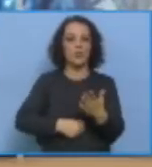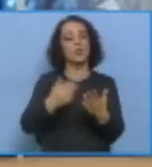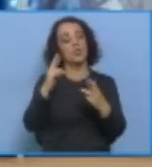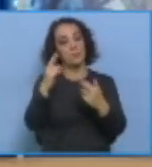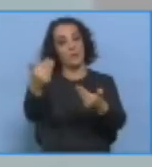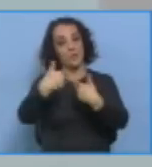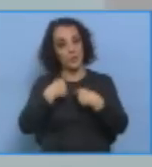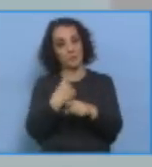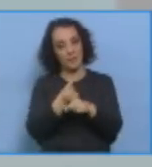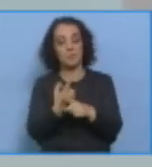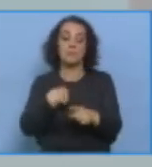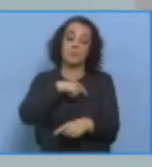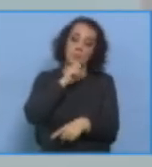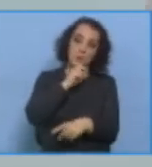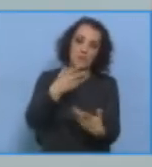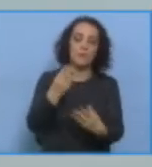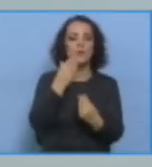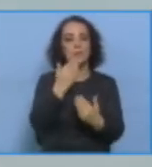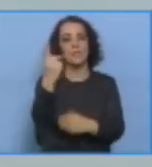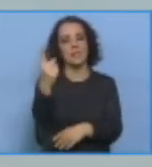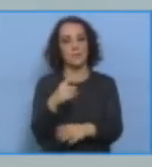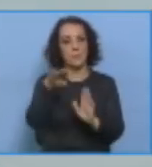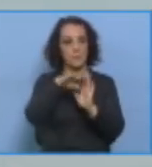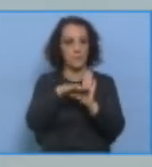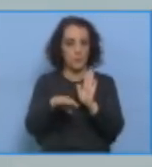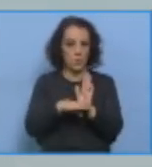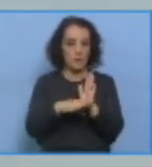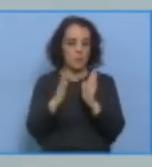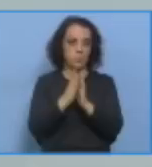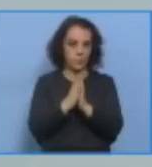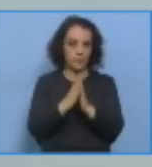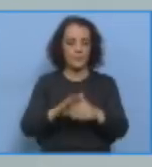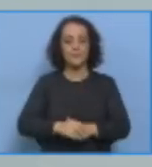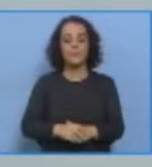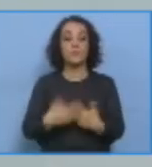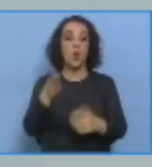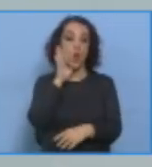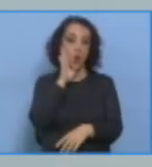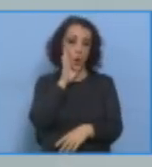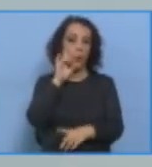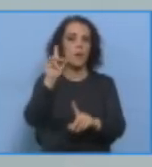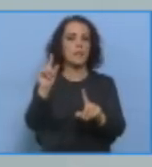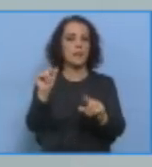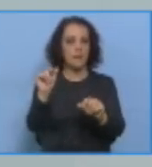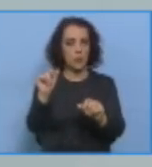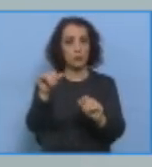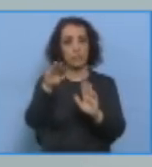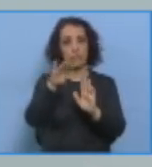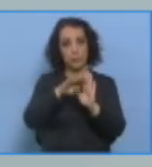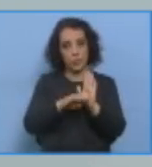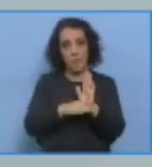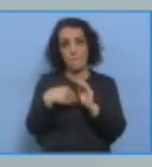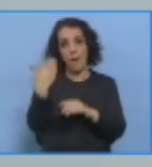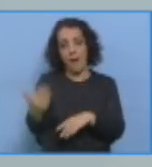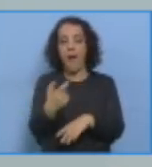obrigado. Cá estamos muito obrigado. para isso no que for possível. Muito obrigado por ter estado aqui no programa Eclésia. E mais logo é na rádio que lhe fazemos